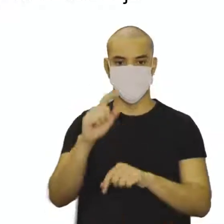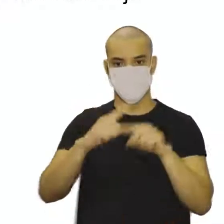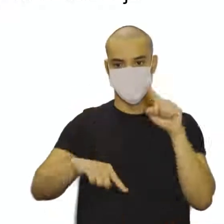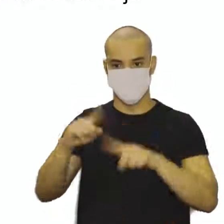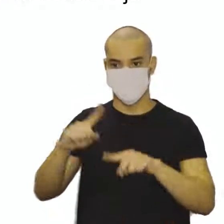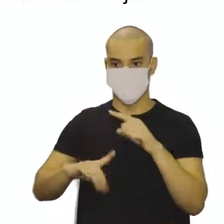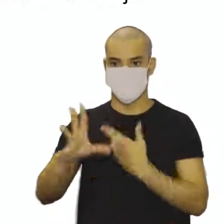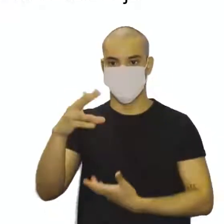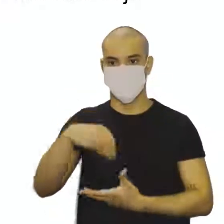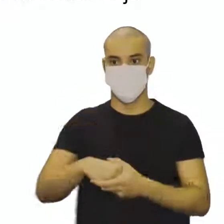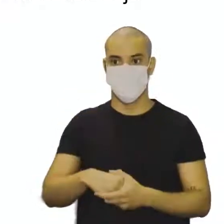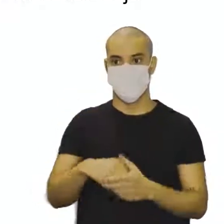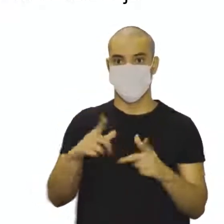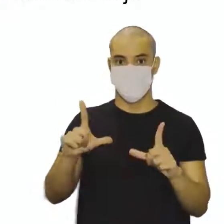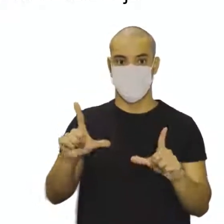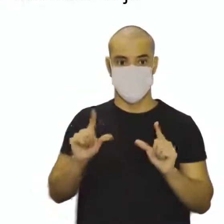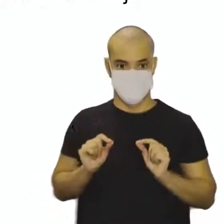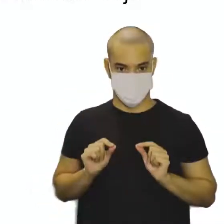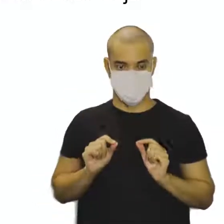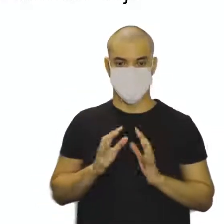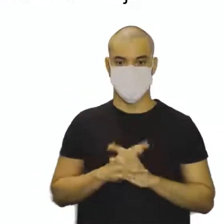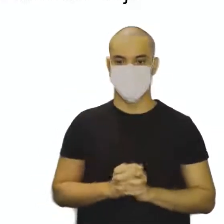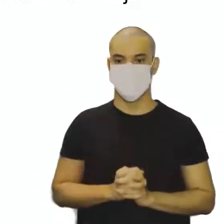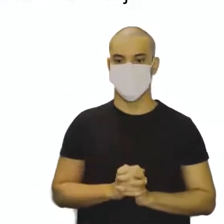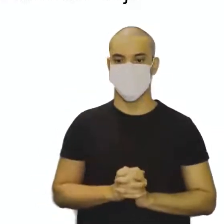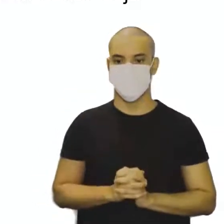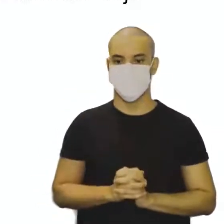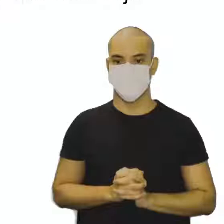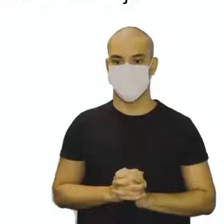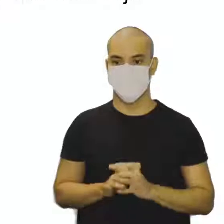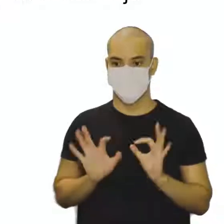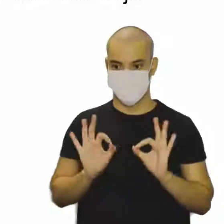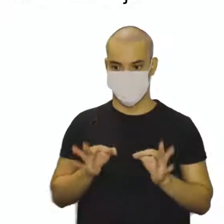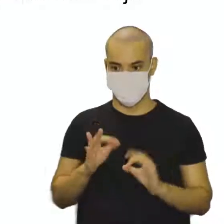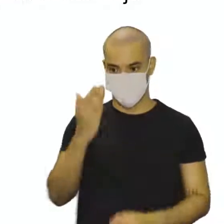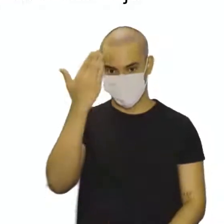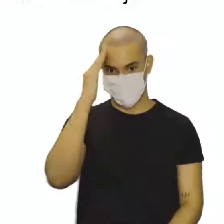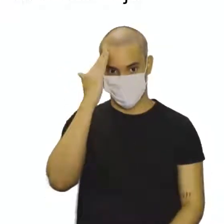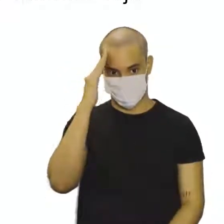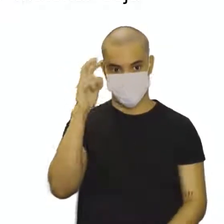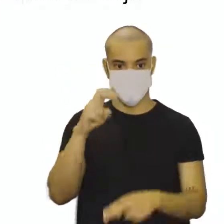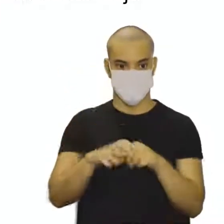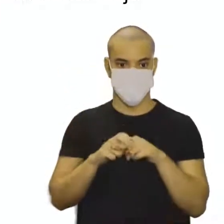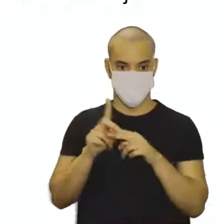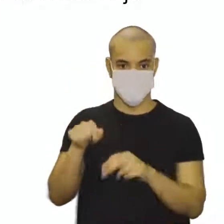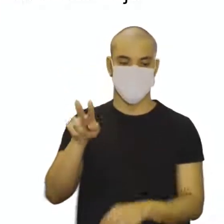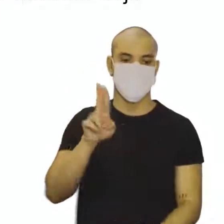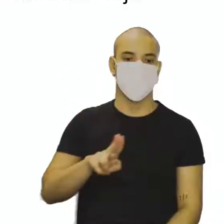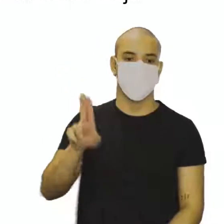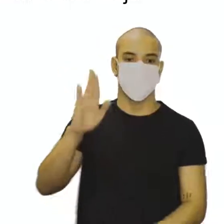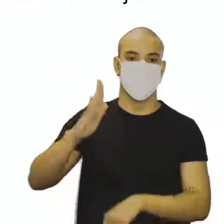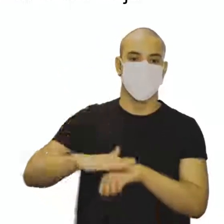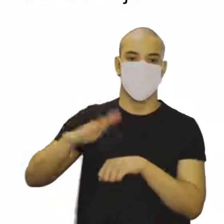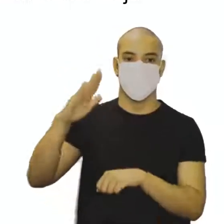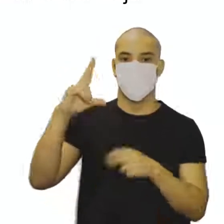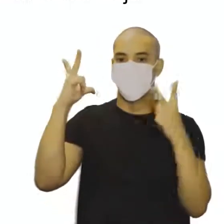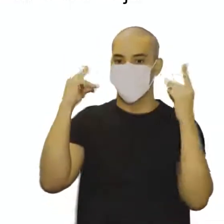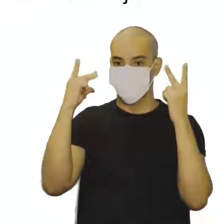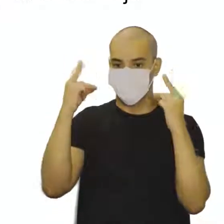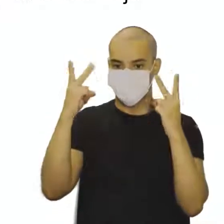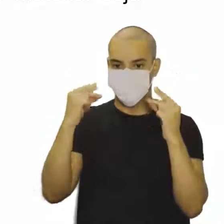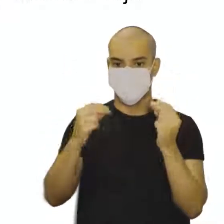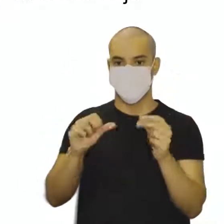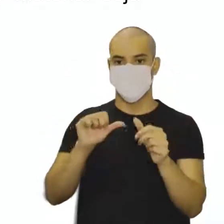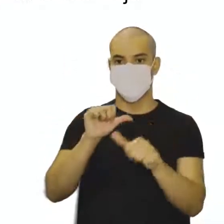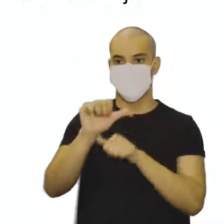né, seja reduzida, ok? Entendido, pessoal? Então isso aqui geralmente é utilizado em transformadores